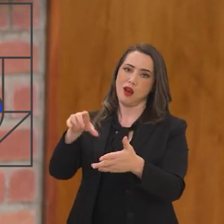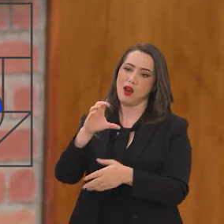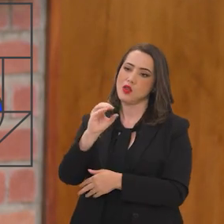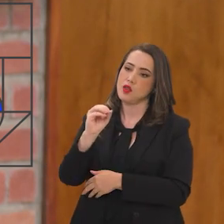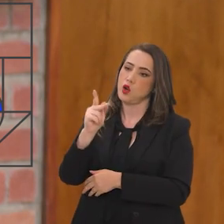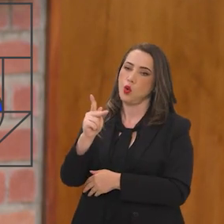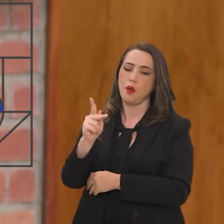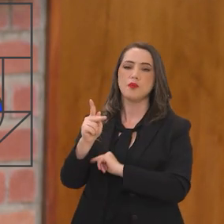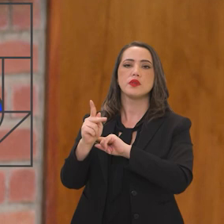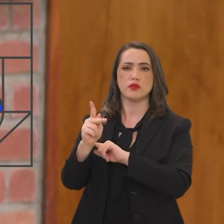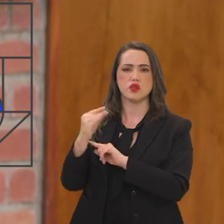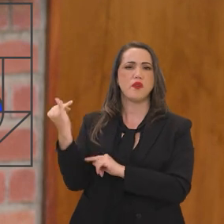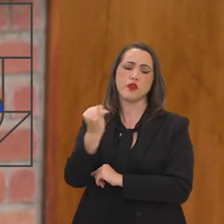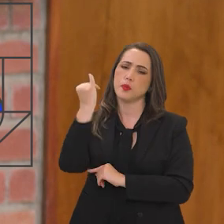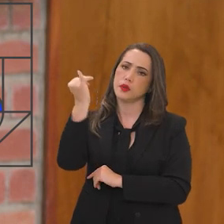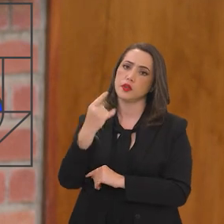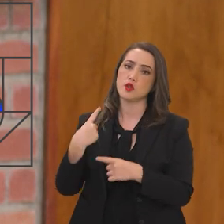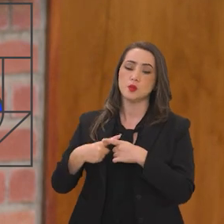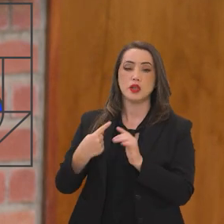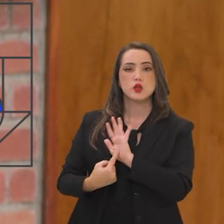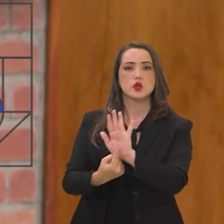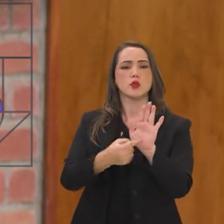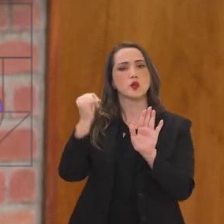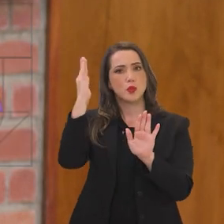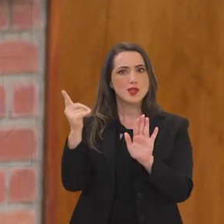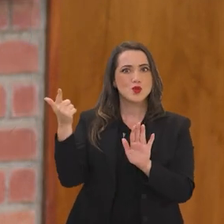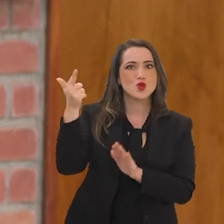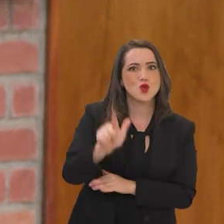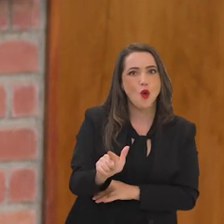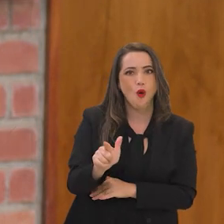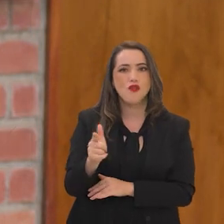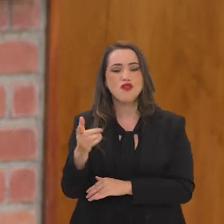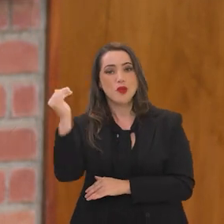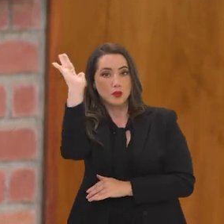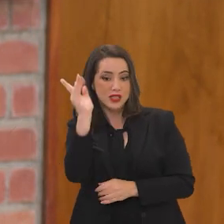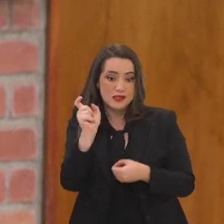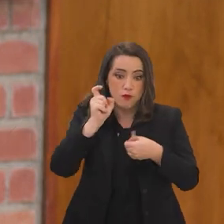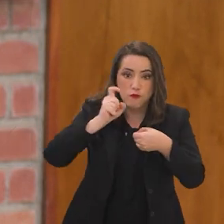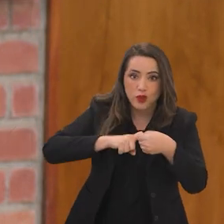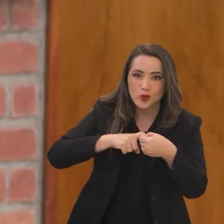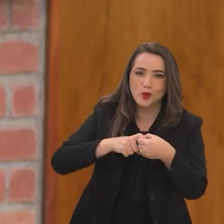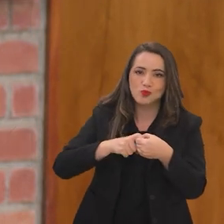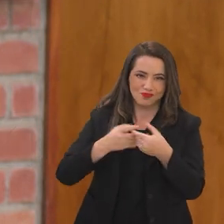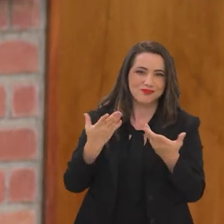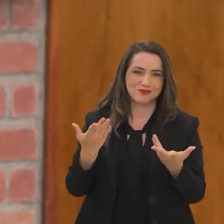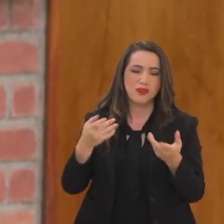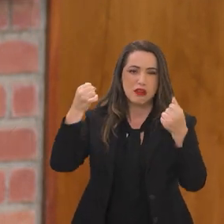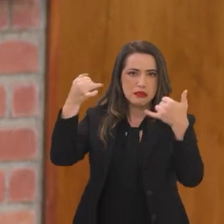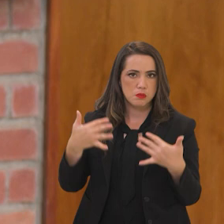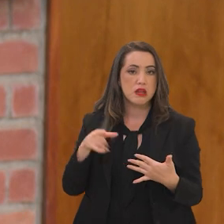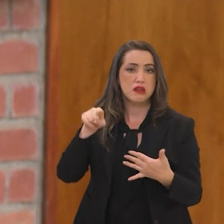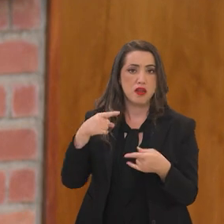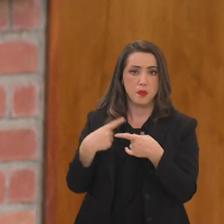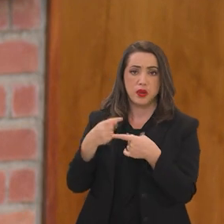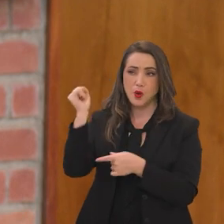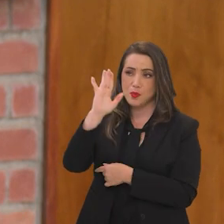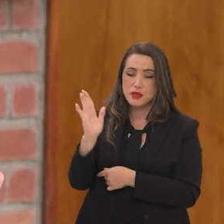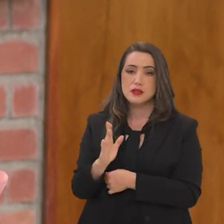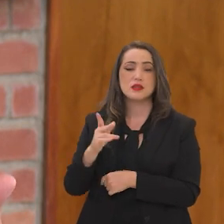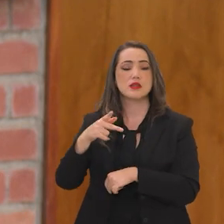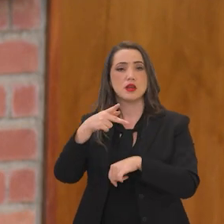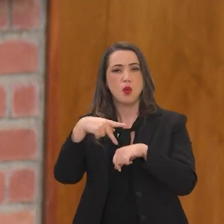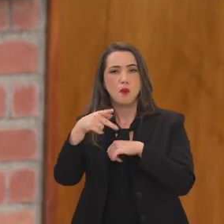que a gente coloca muito né que o Brasil está de volta isso é importante porque o mundo esperava a volta do Brasil o Brasil é um país